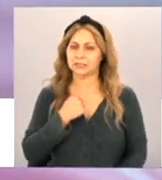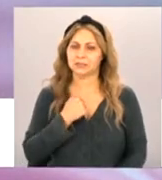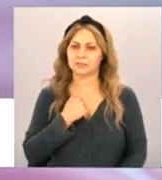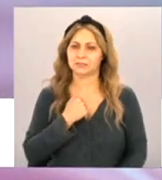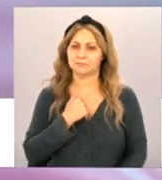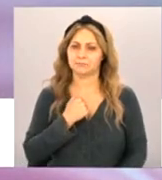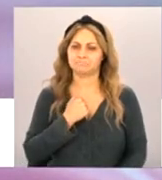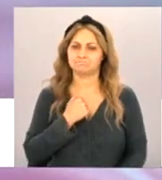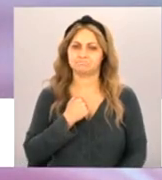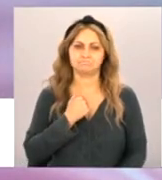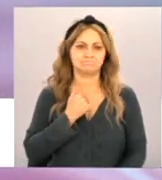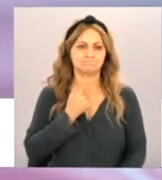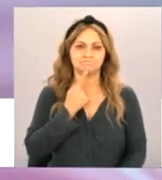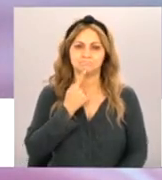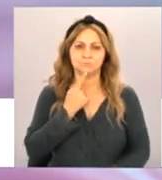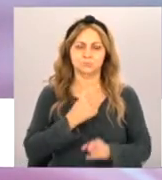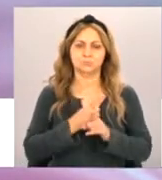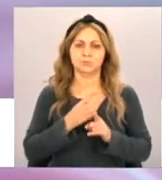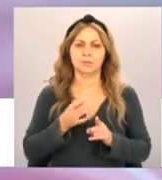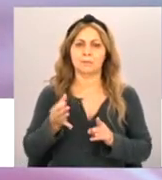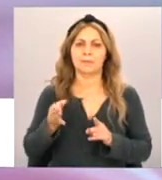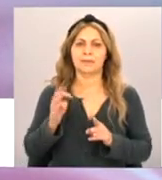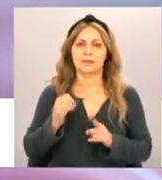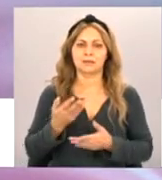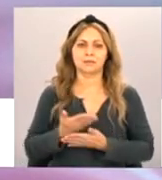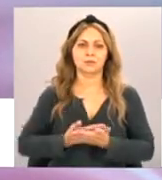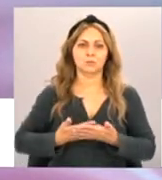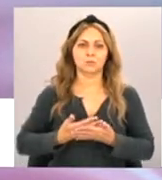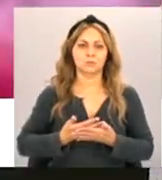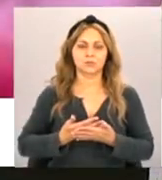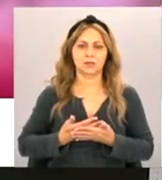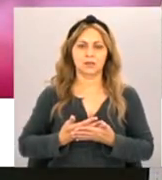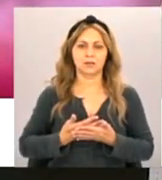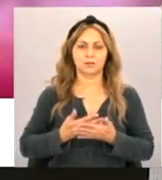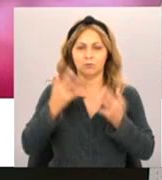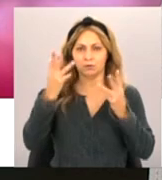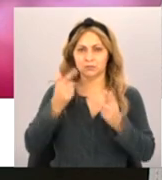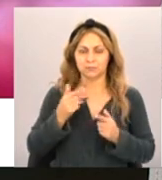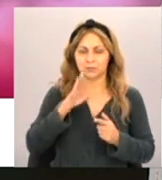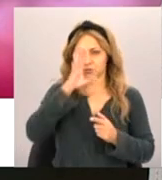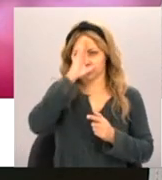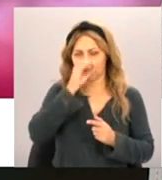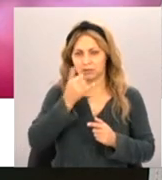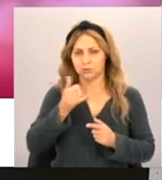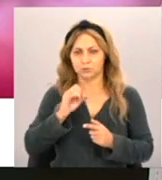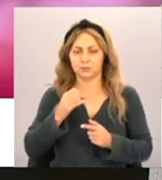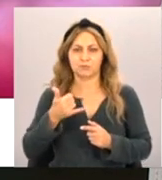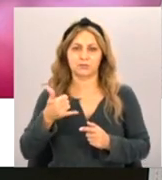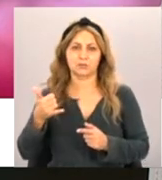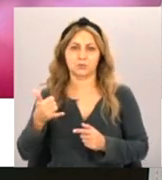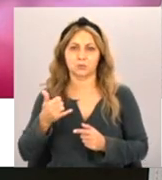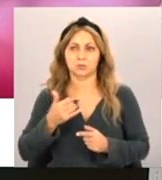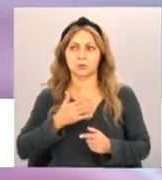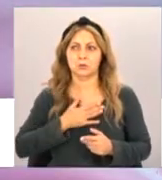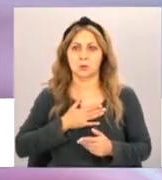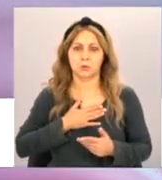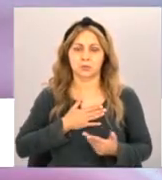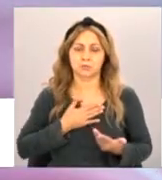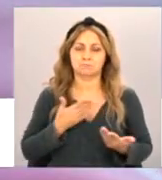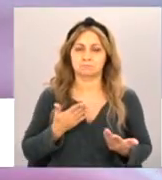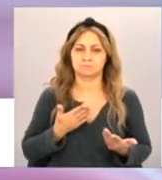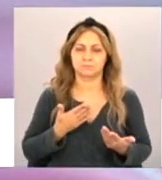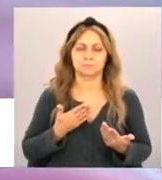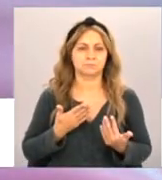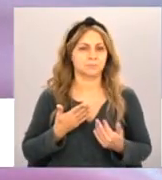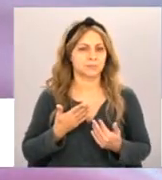não entendia Porque é que o peçam quis me buscar o orçamento estado dos meus 22 eu quero acreditar que isso seja Genuíno mas também